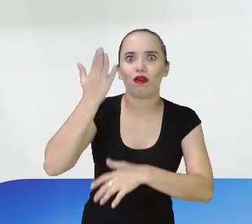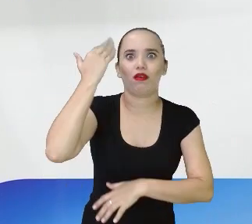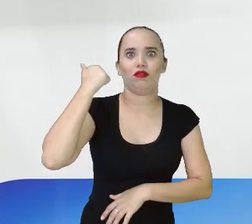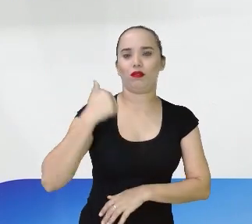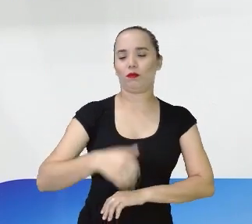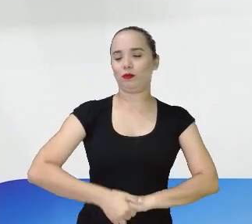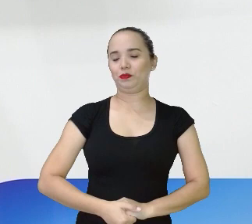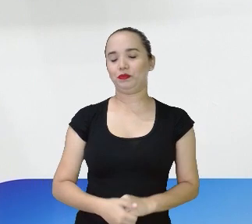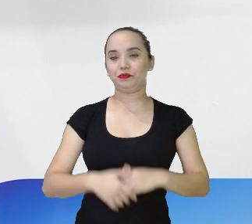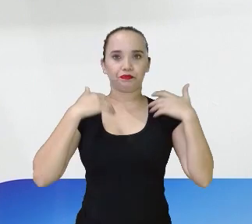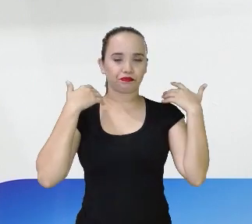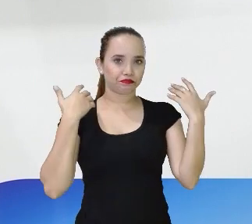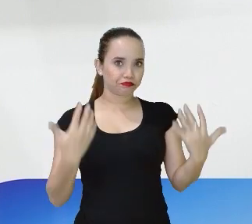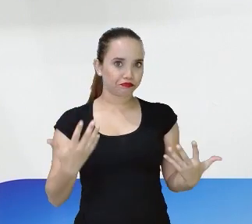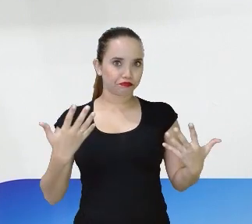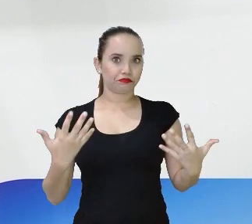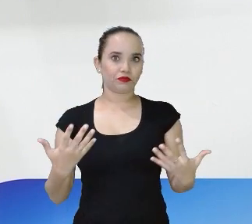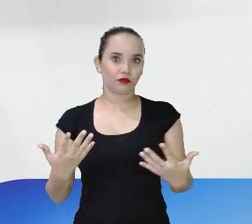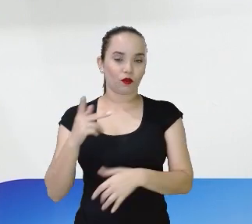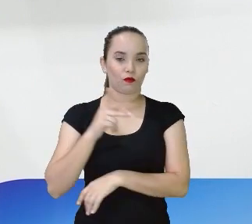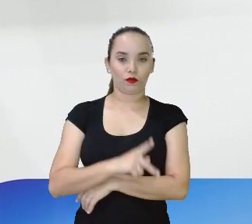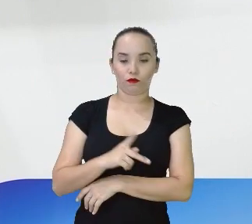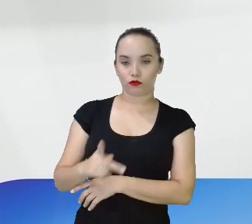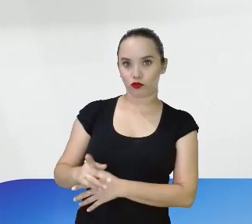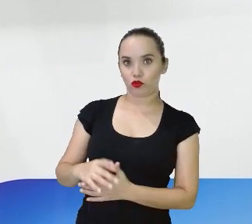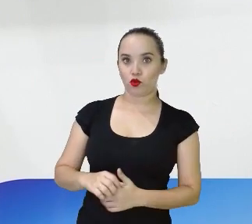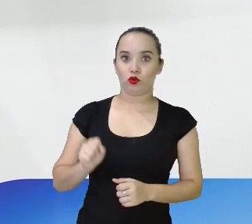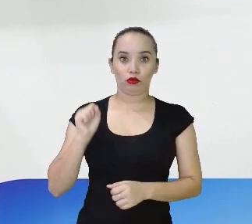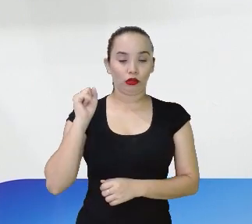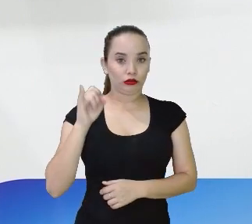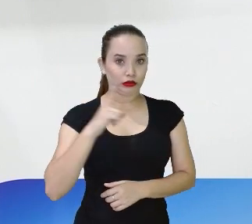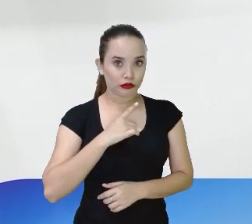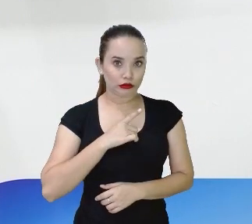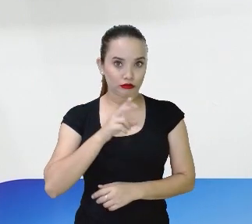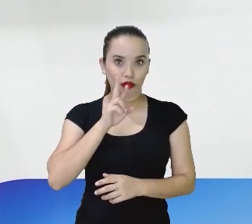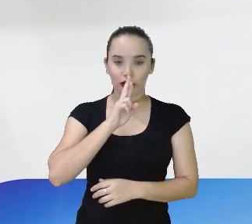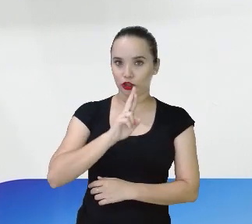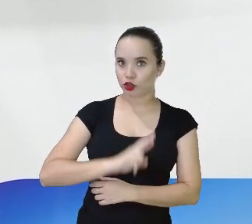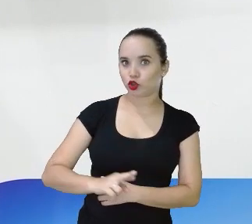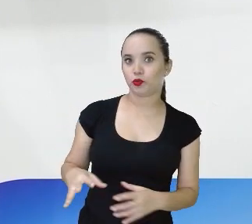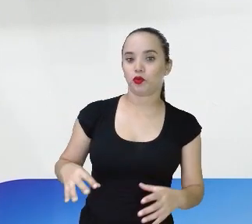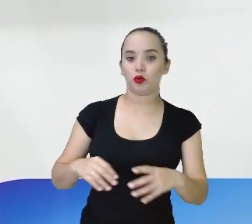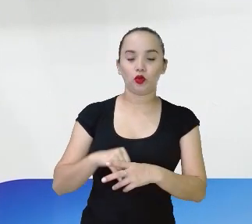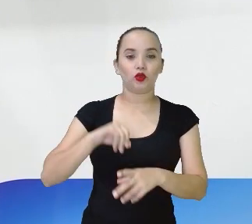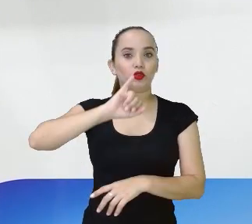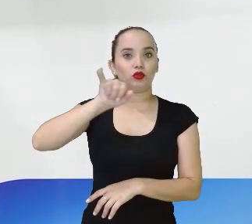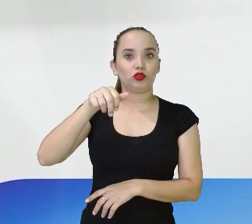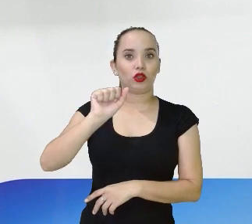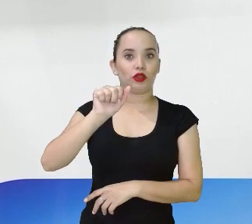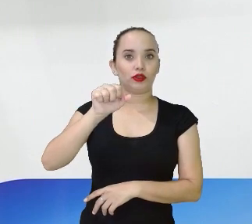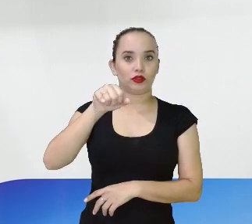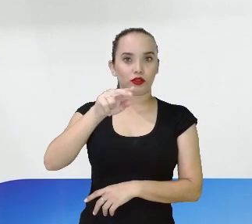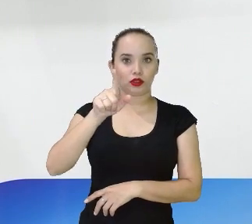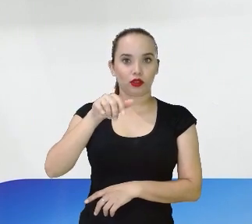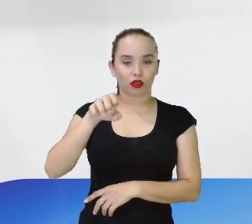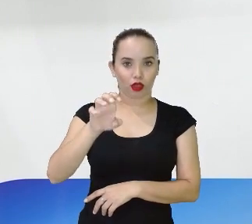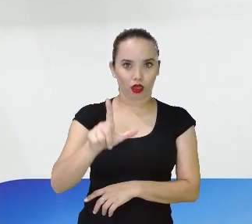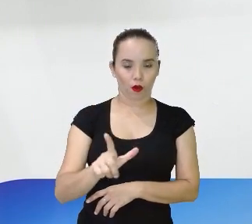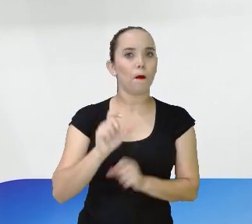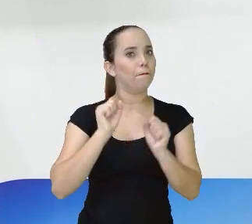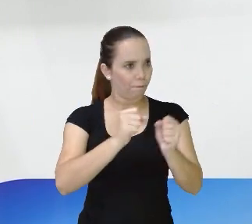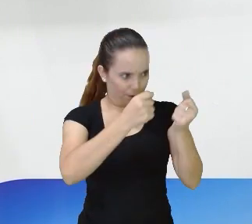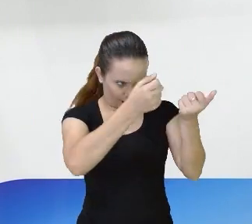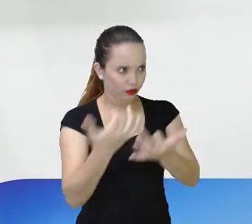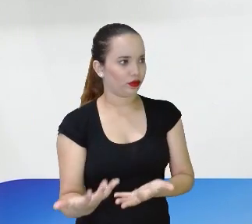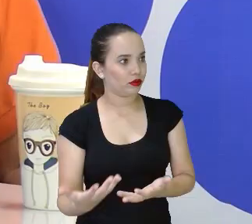saber. Porém, professora Márcia, se chegar aí alguma resposta ou do Jaziel ou do outro colega, a senhora pode